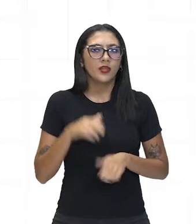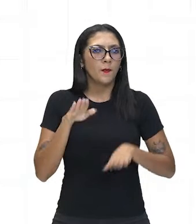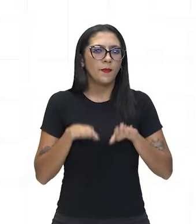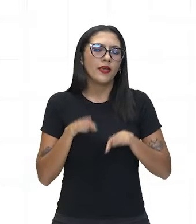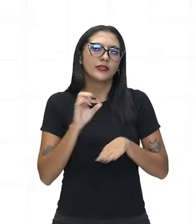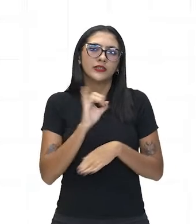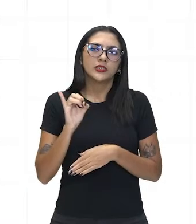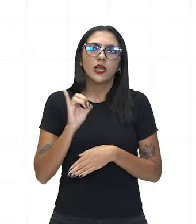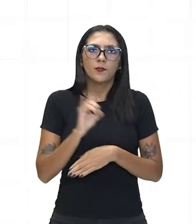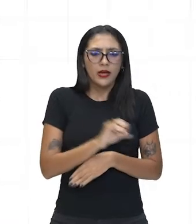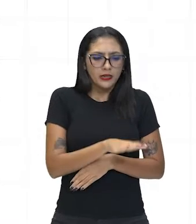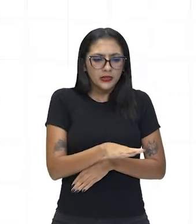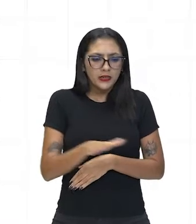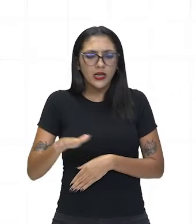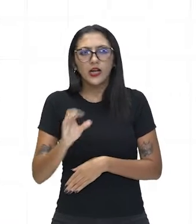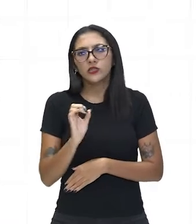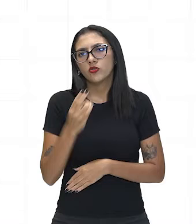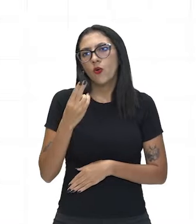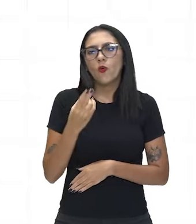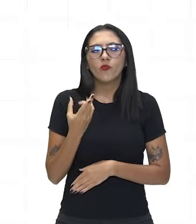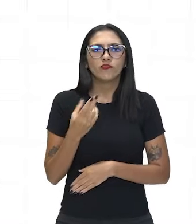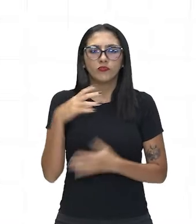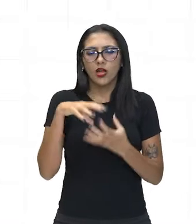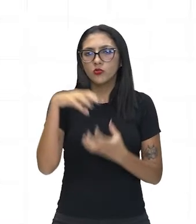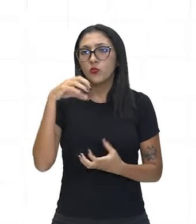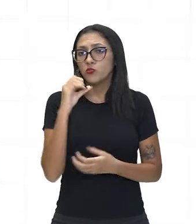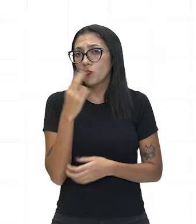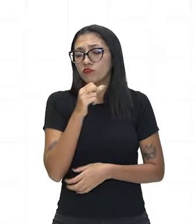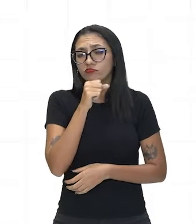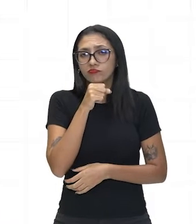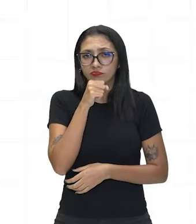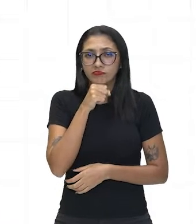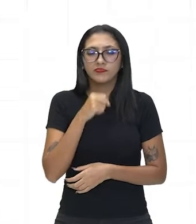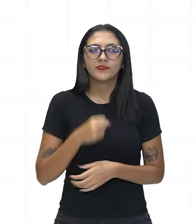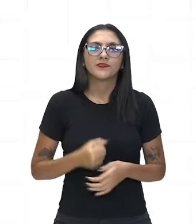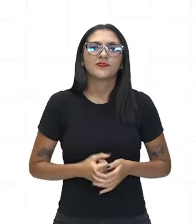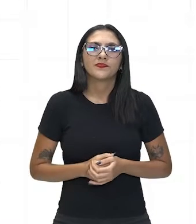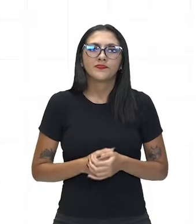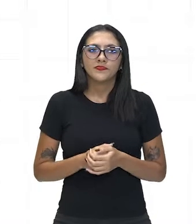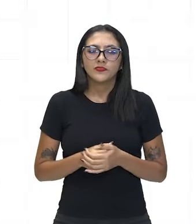seja criança, adulto ou idoso, tá certo? Então